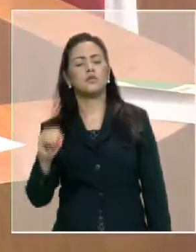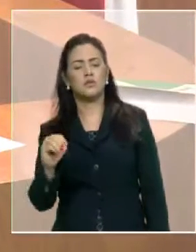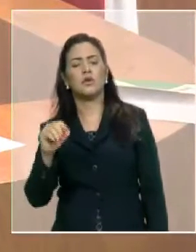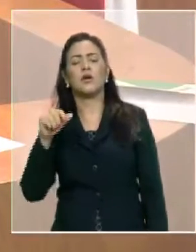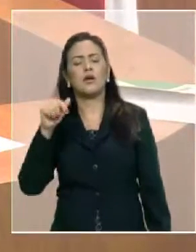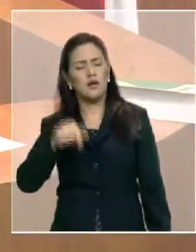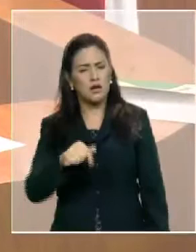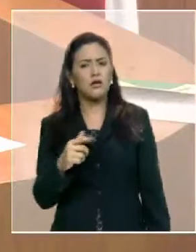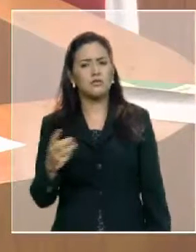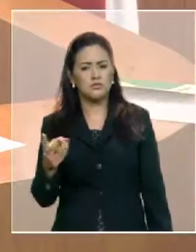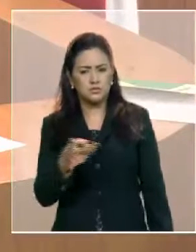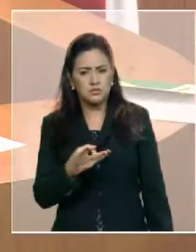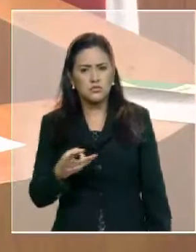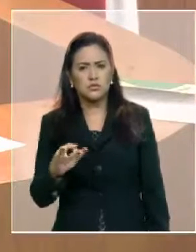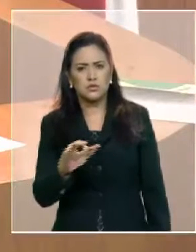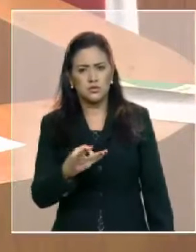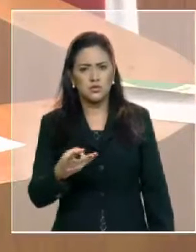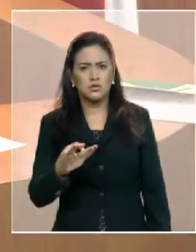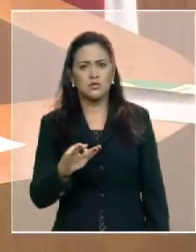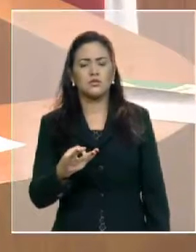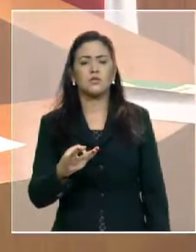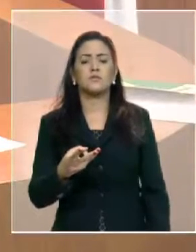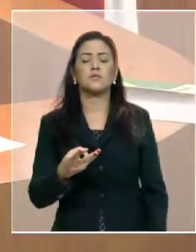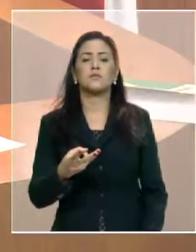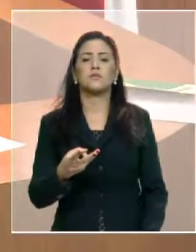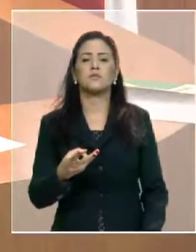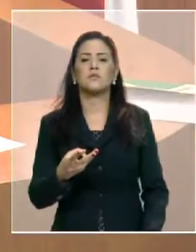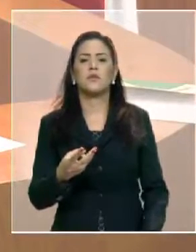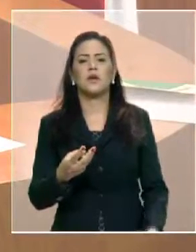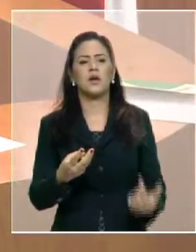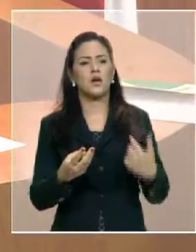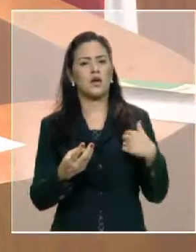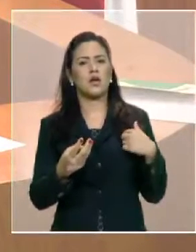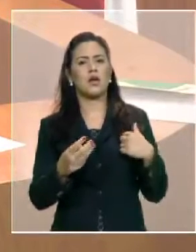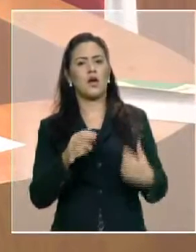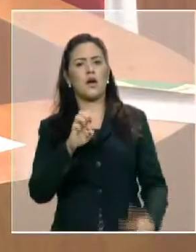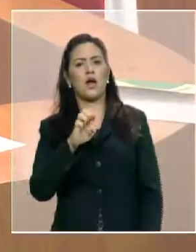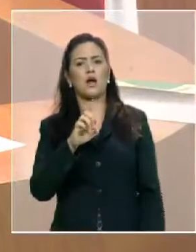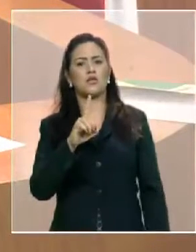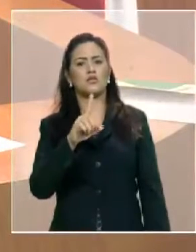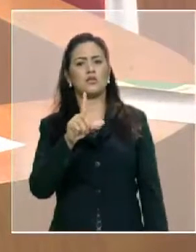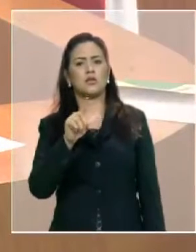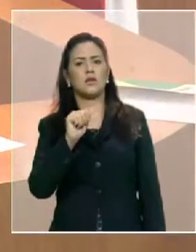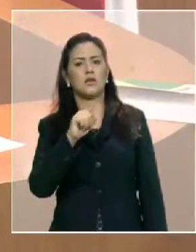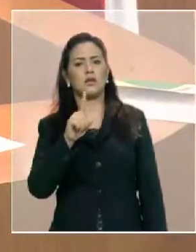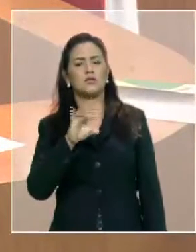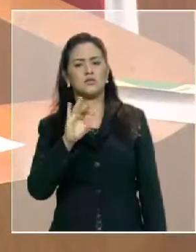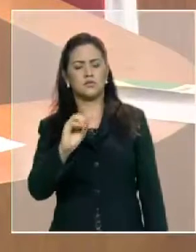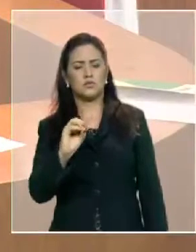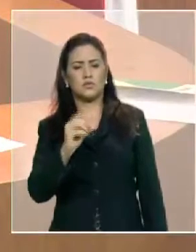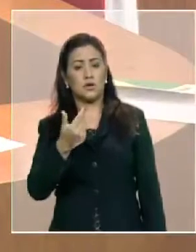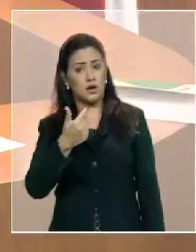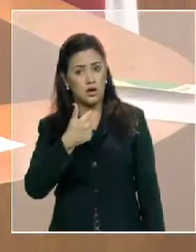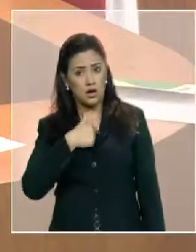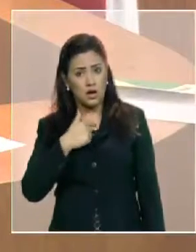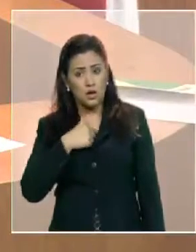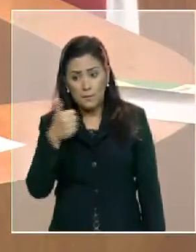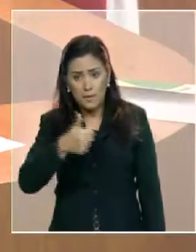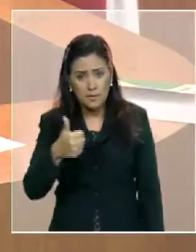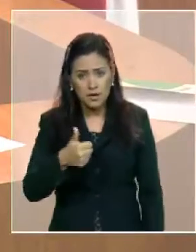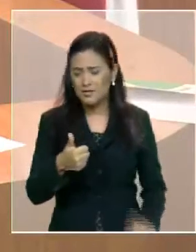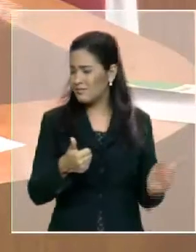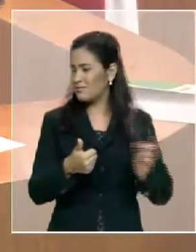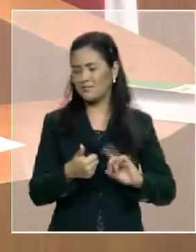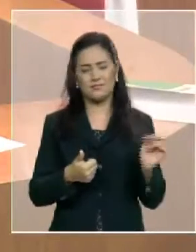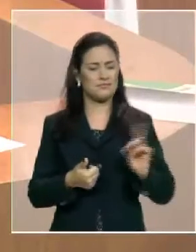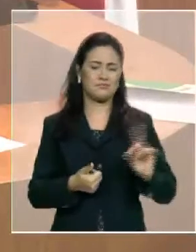oposição, juntamente com o deputado Edilásio. Agora eu me pergunto, quando ele fala novato, eu não me enquadro nesse momento,